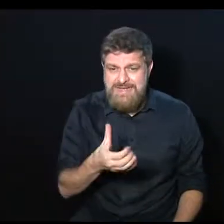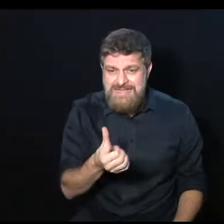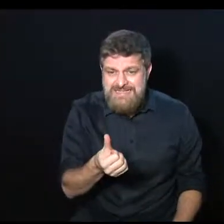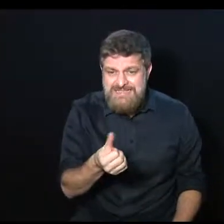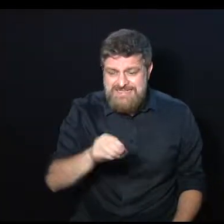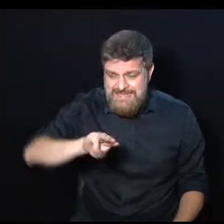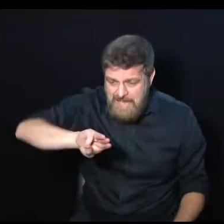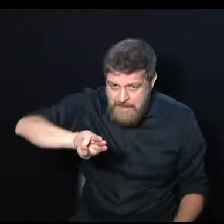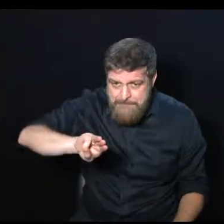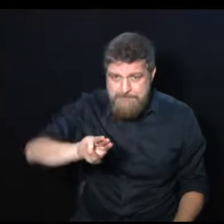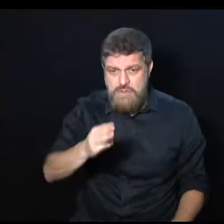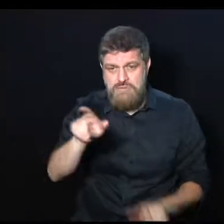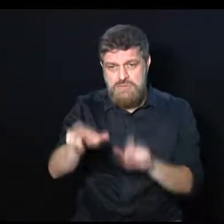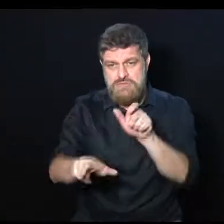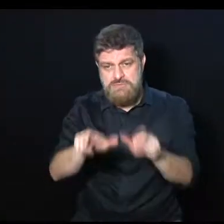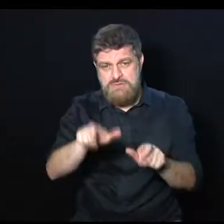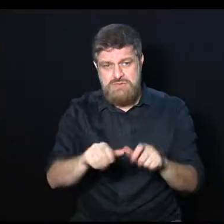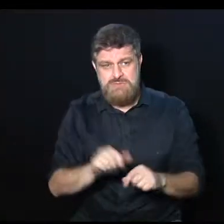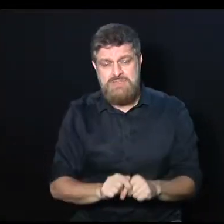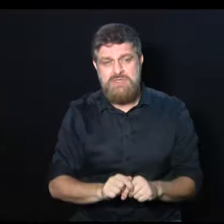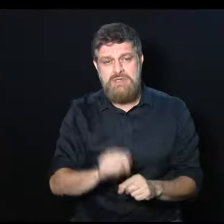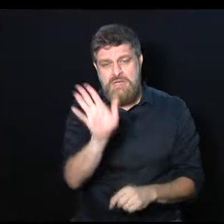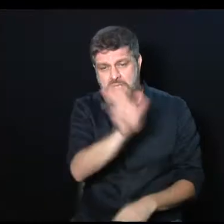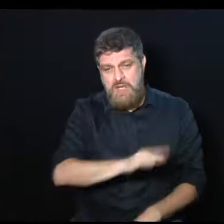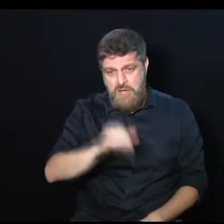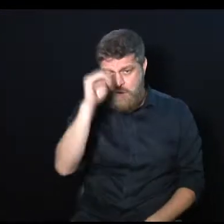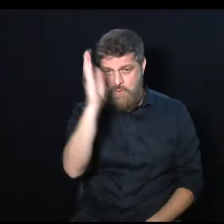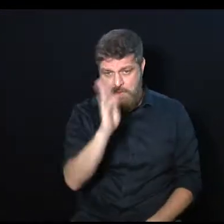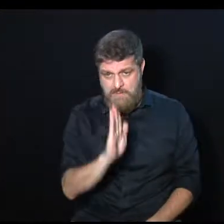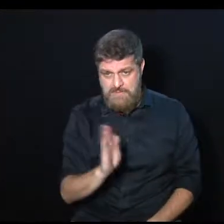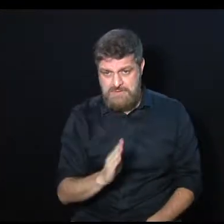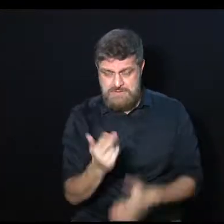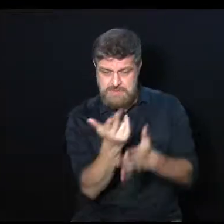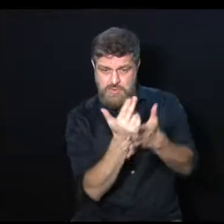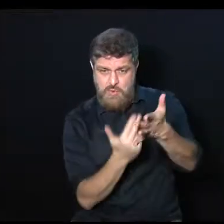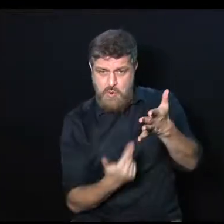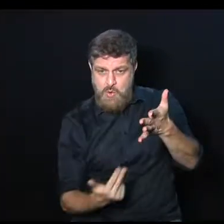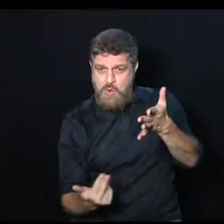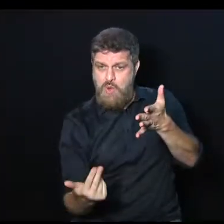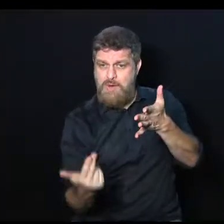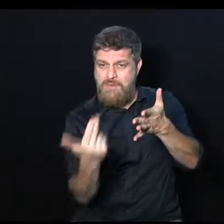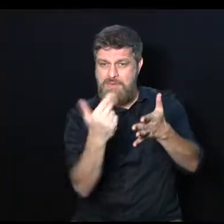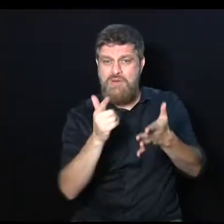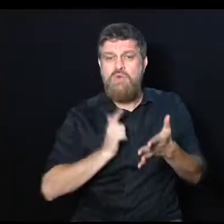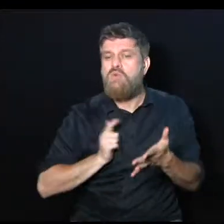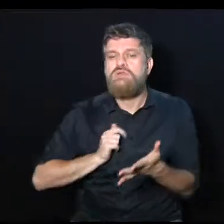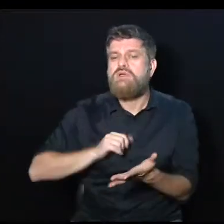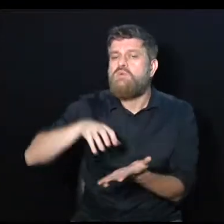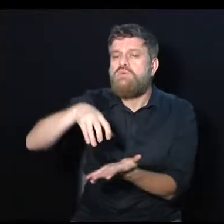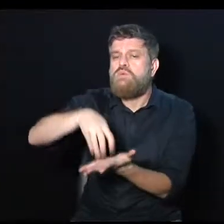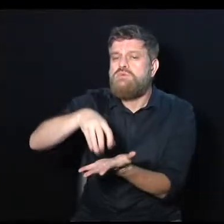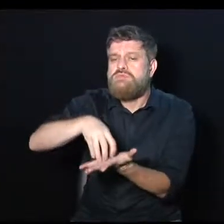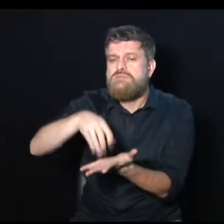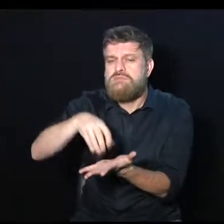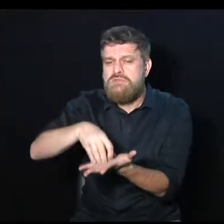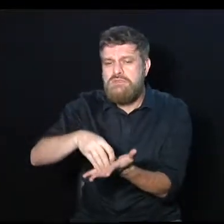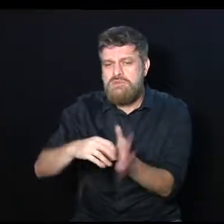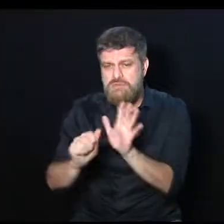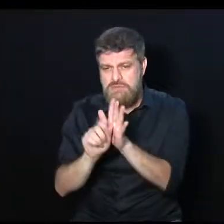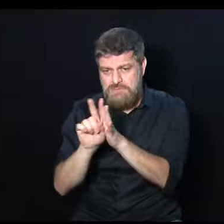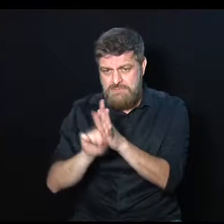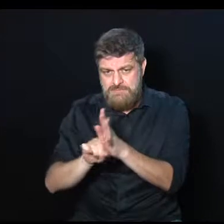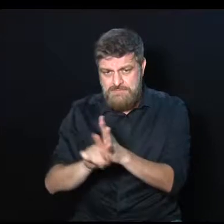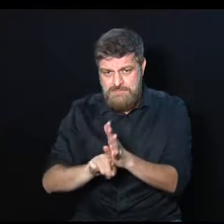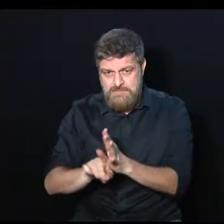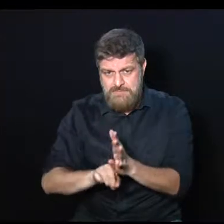habitantes. Esse aqui é um mapa do Brasil que mostra quais são os centros, onde tem centros, por exemplo, no Brasil inteiro, não são